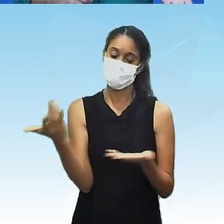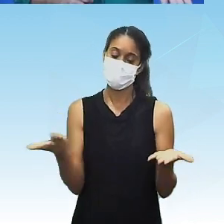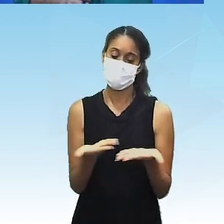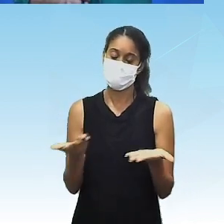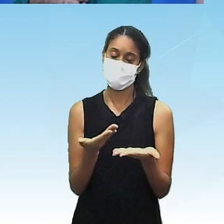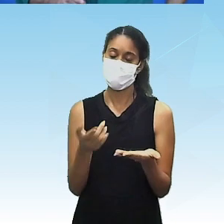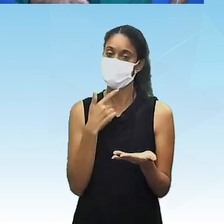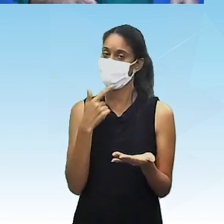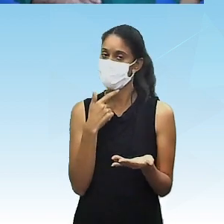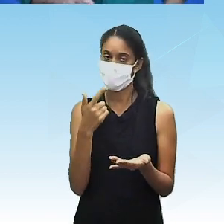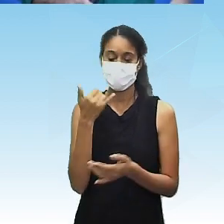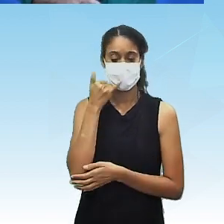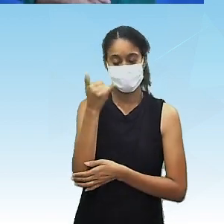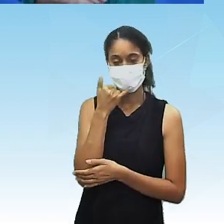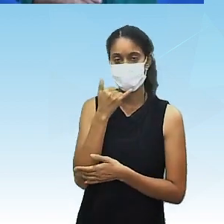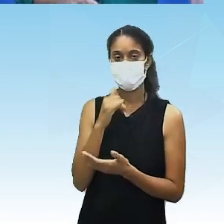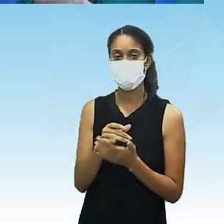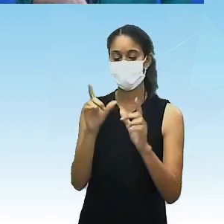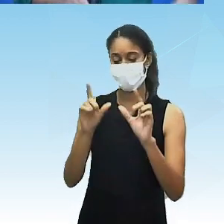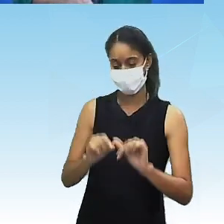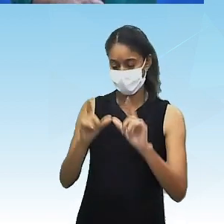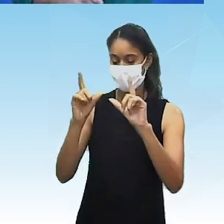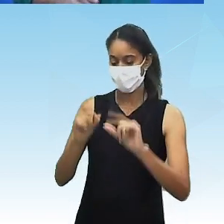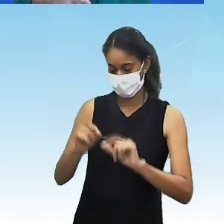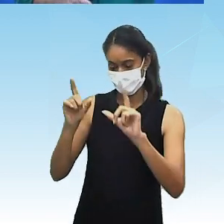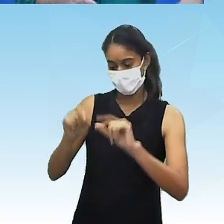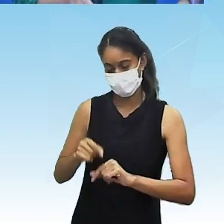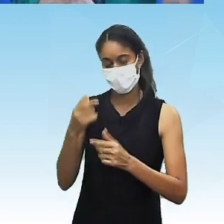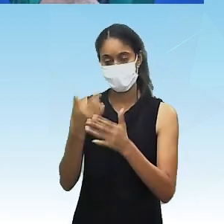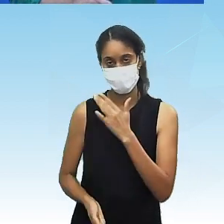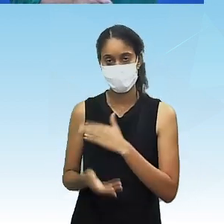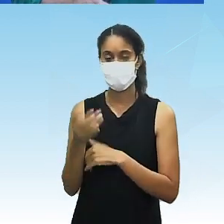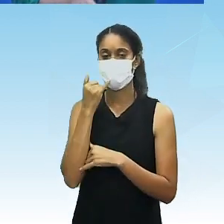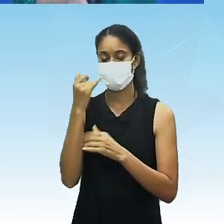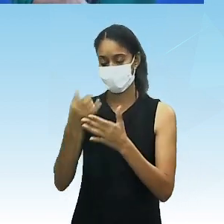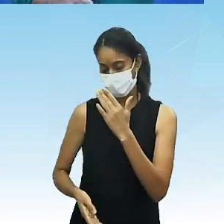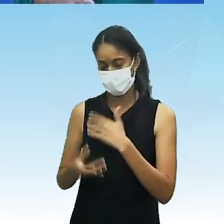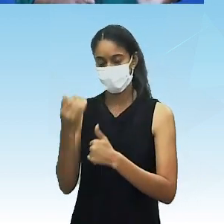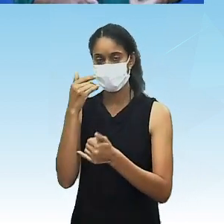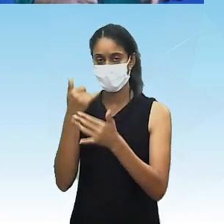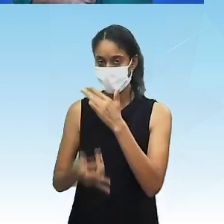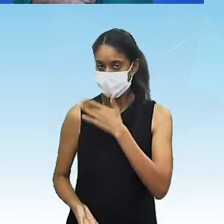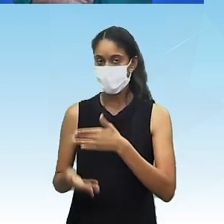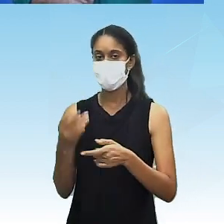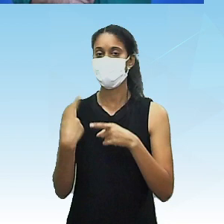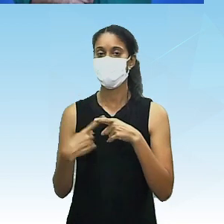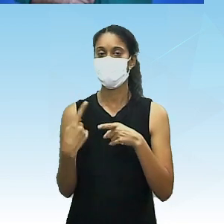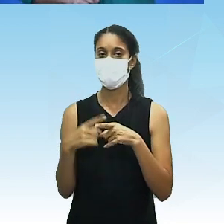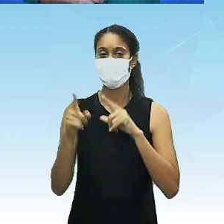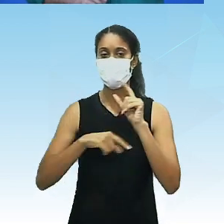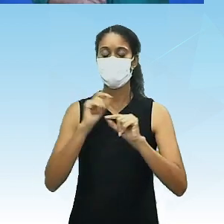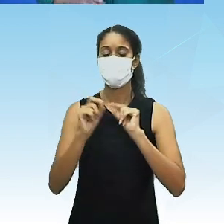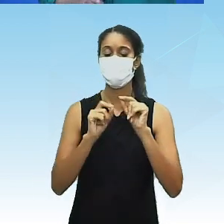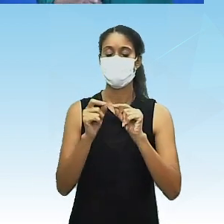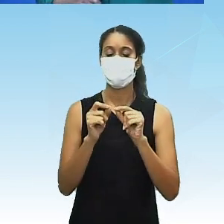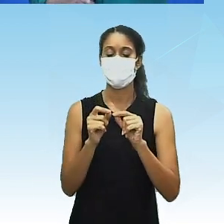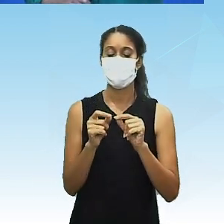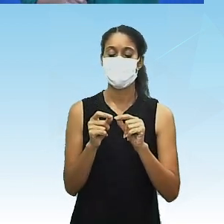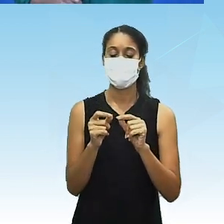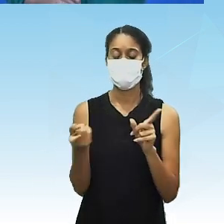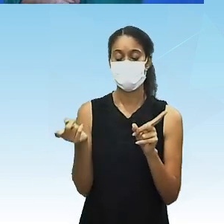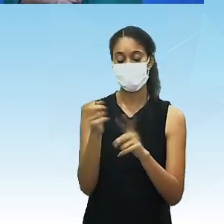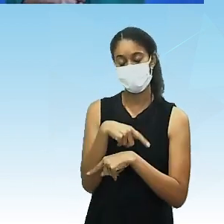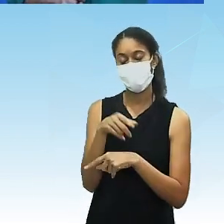dia, viu? Era trocando, botando a pilha, descarregando, jogando fora, comprando outro, colocando, jogando fora, comprando outro. Porque é a reversibilidade da reação de